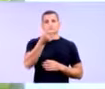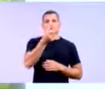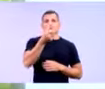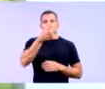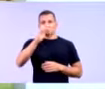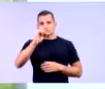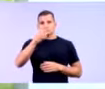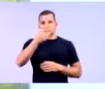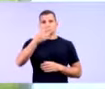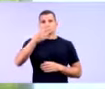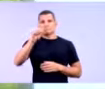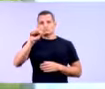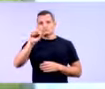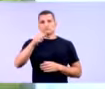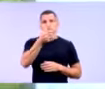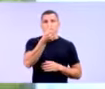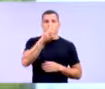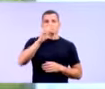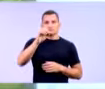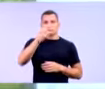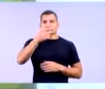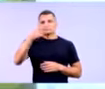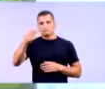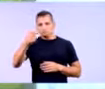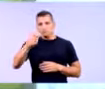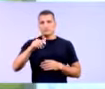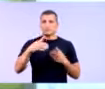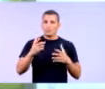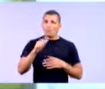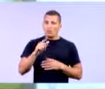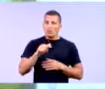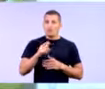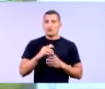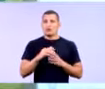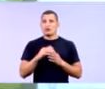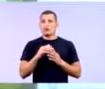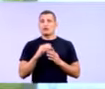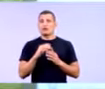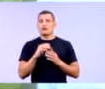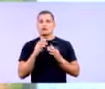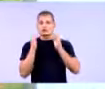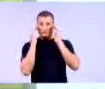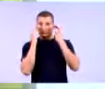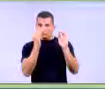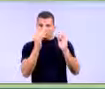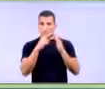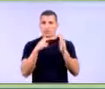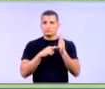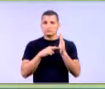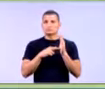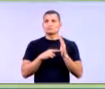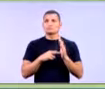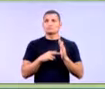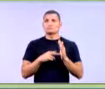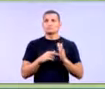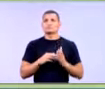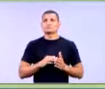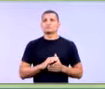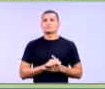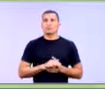6028, 6027. Então, é a referência, né? É a definição da norma. Então,